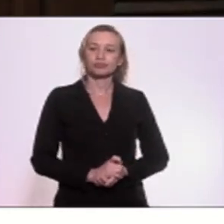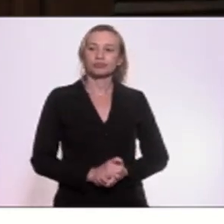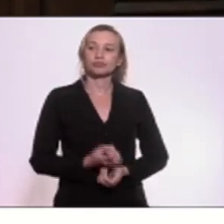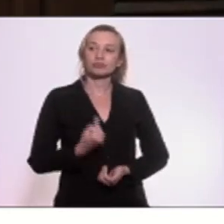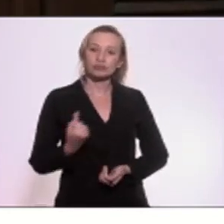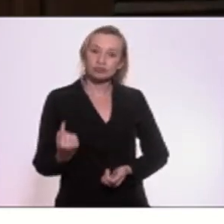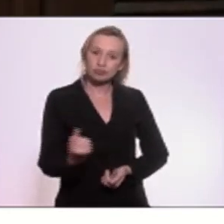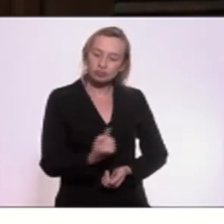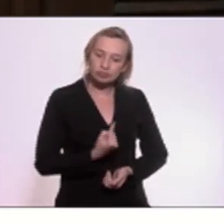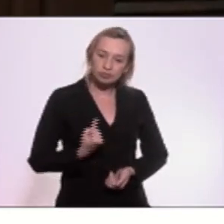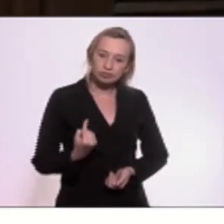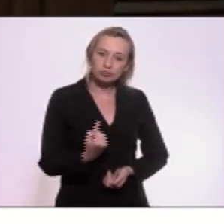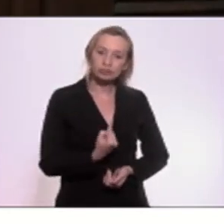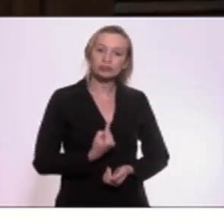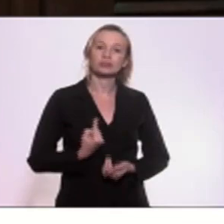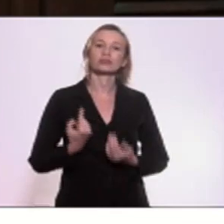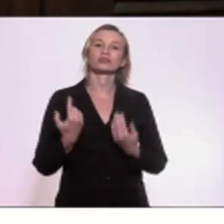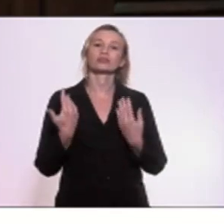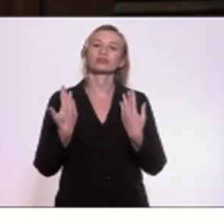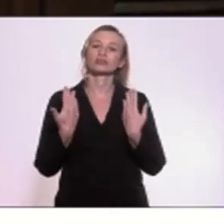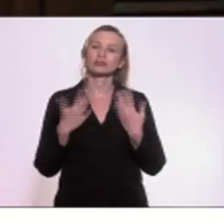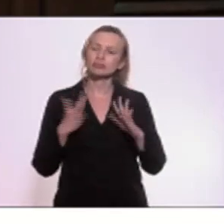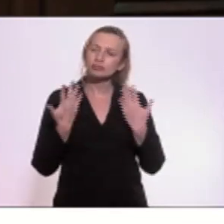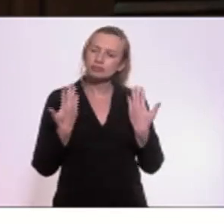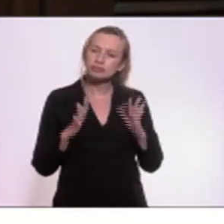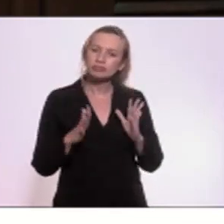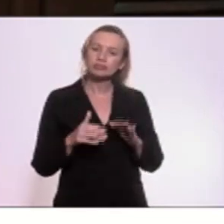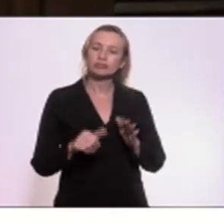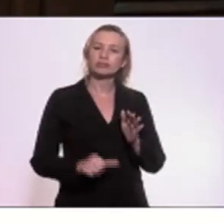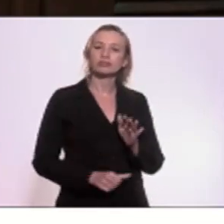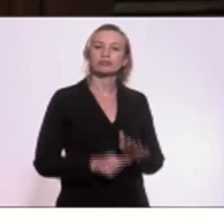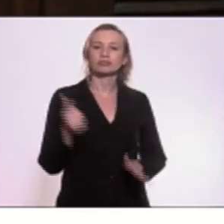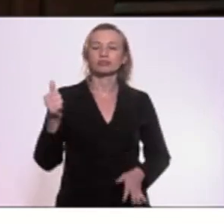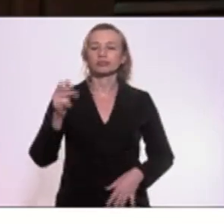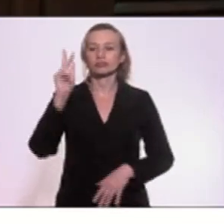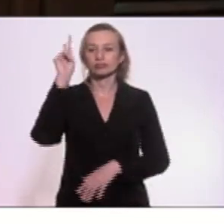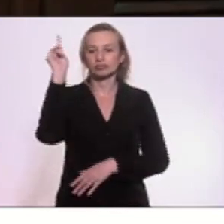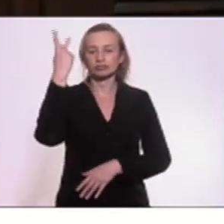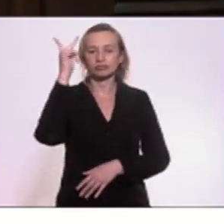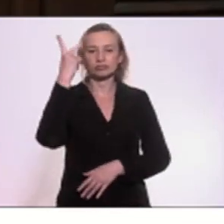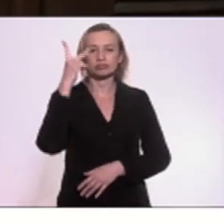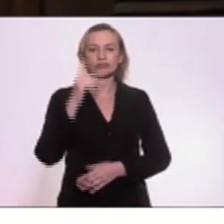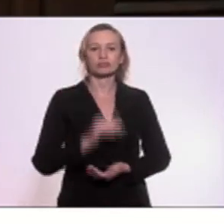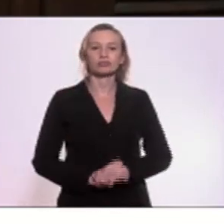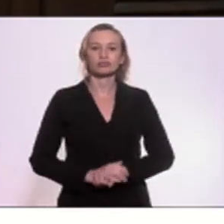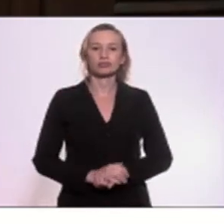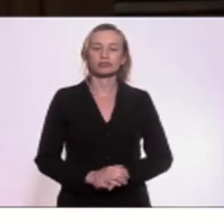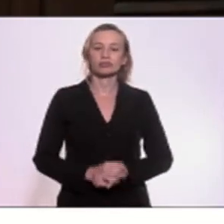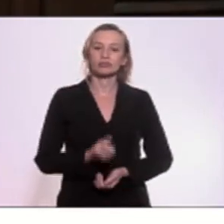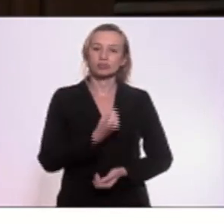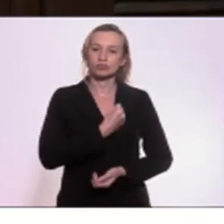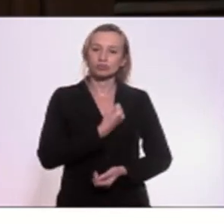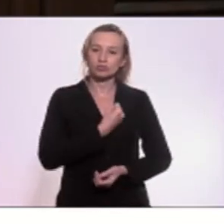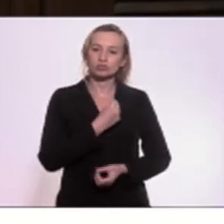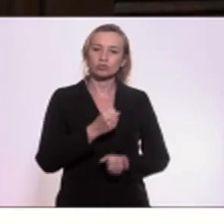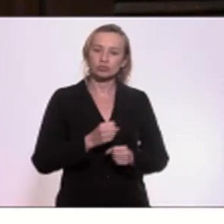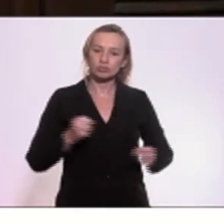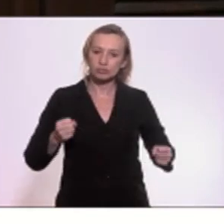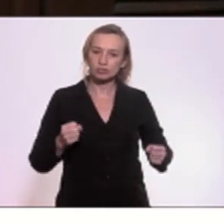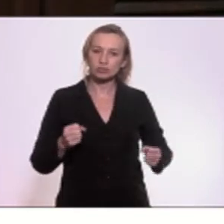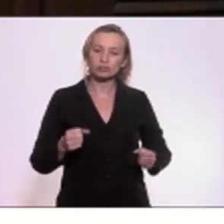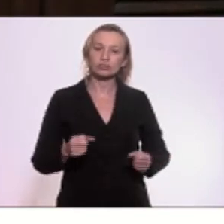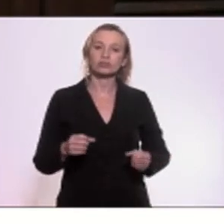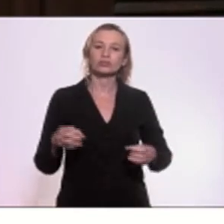Nós celebramos o fato de, pela primeira vez na história, sermos maioria nos bancos